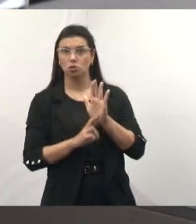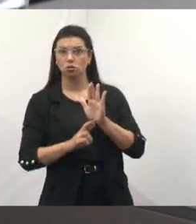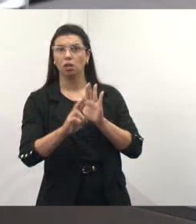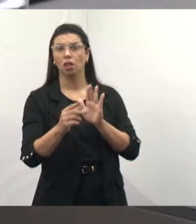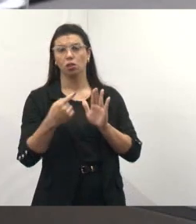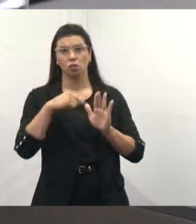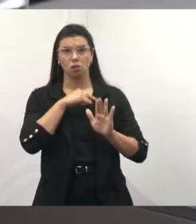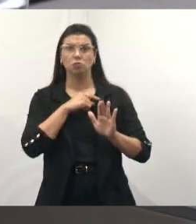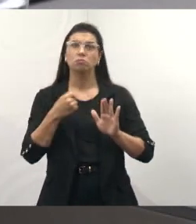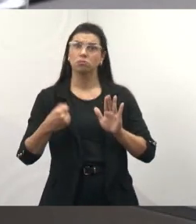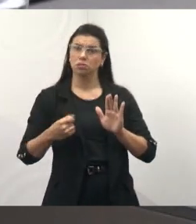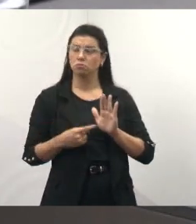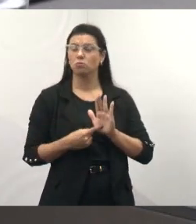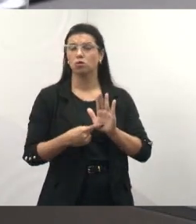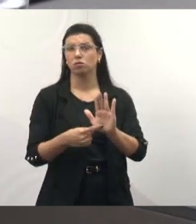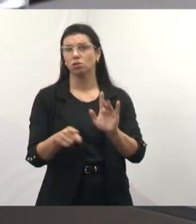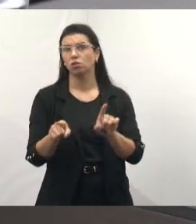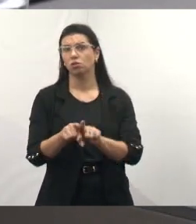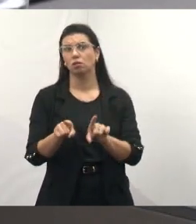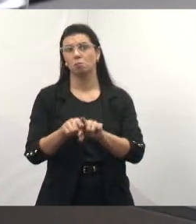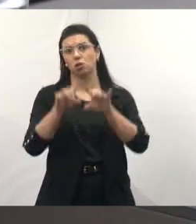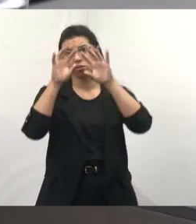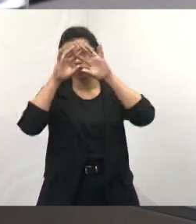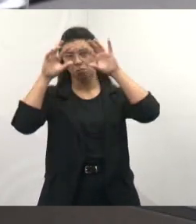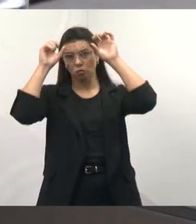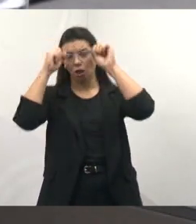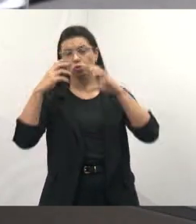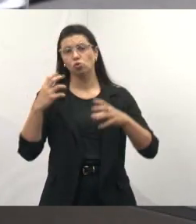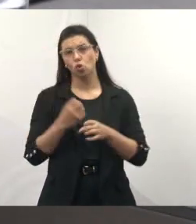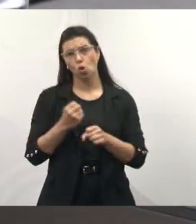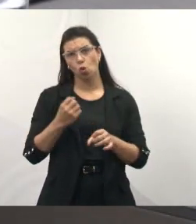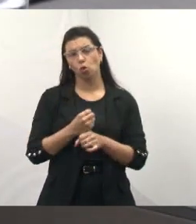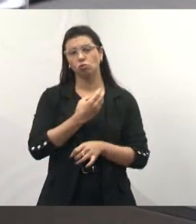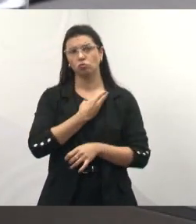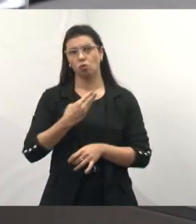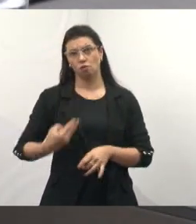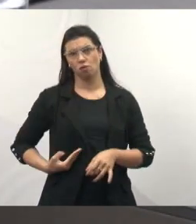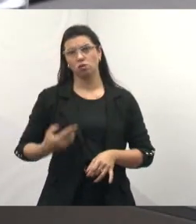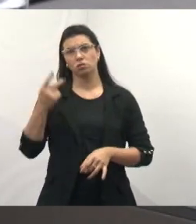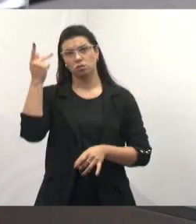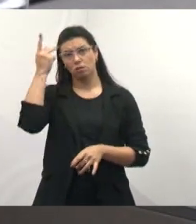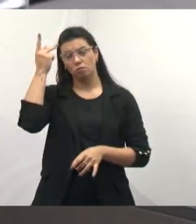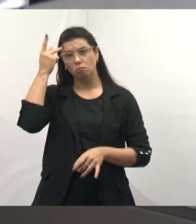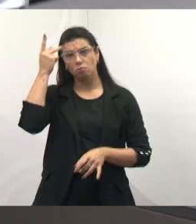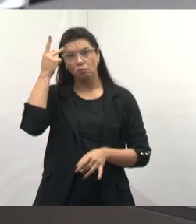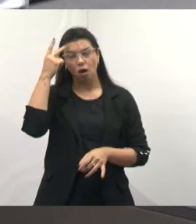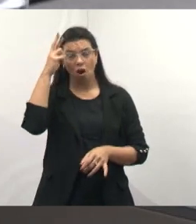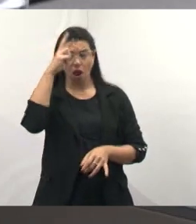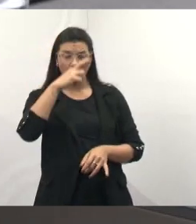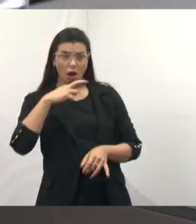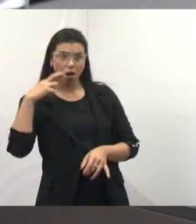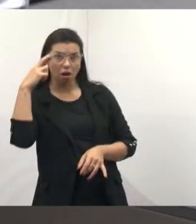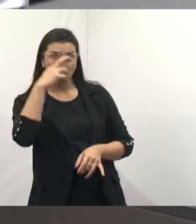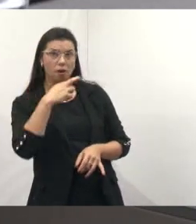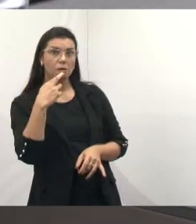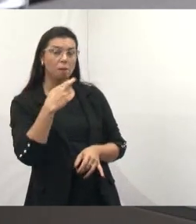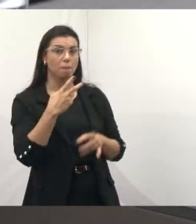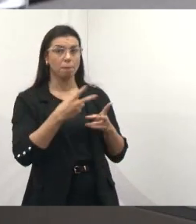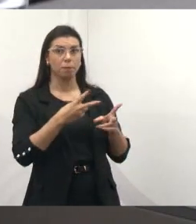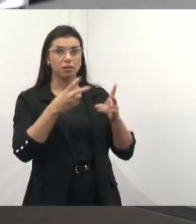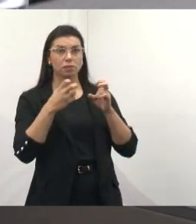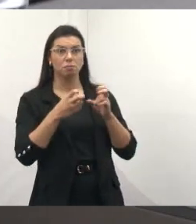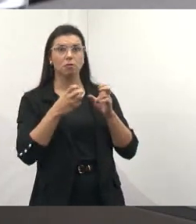com números e o resultado, né? O Tribunal de Contas do Estado de São Paulo, afinal, avaliou as contas, né,